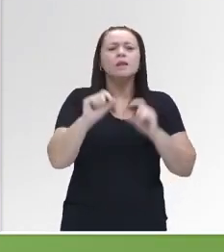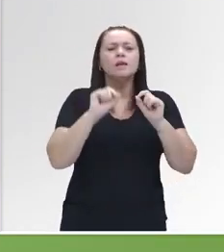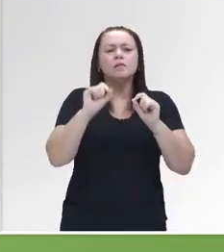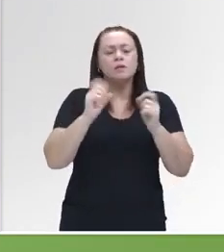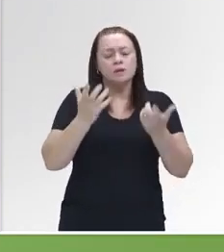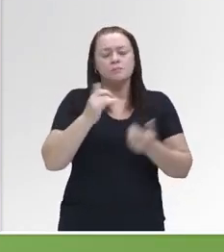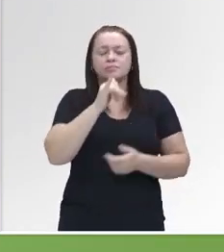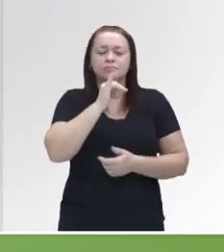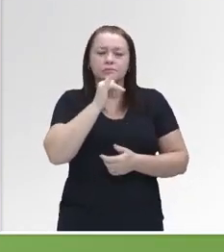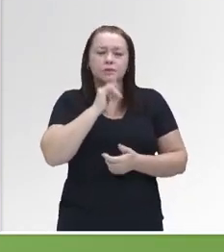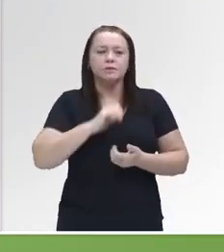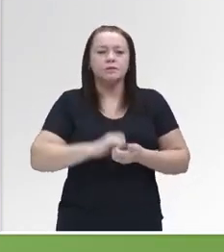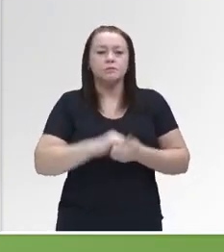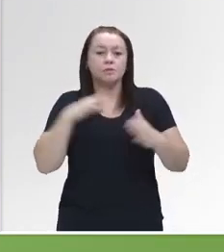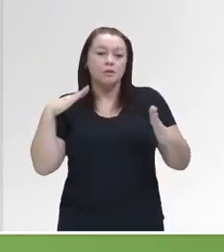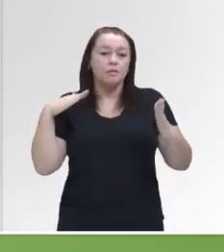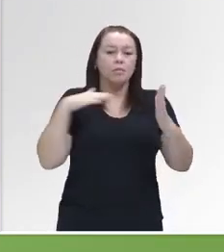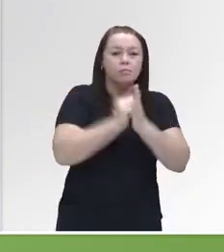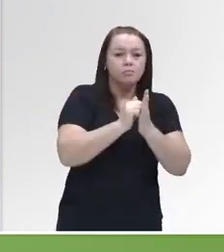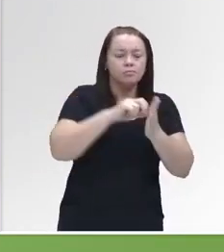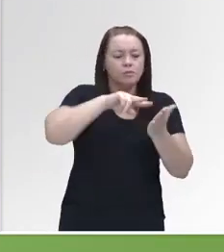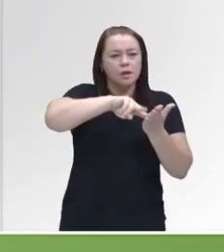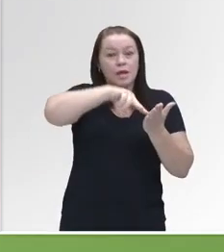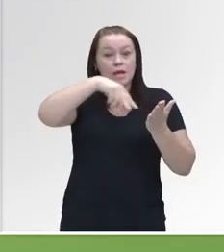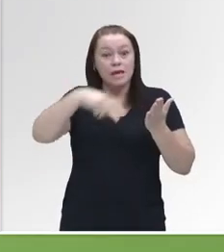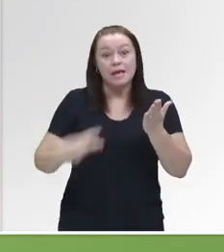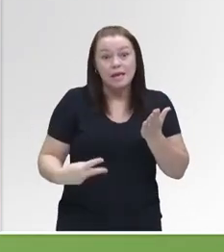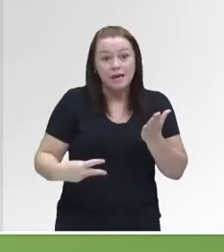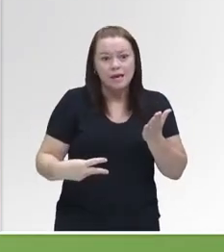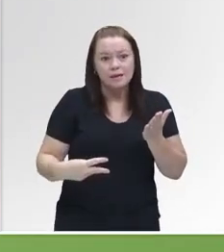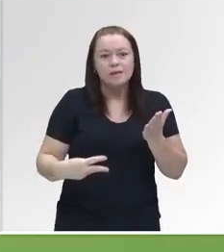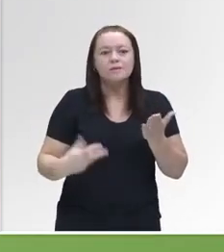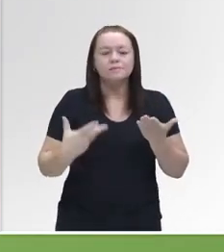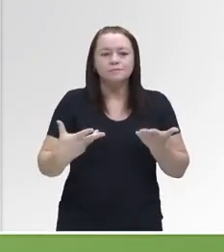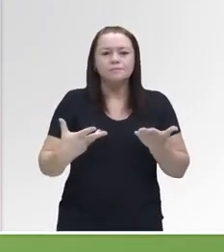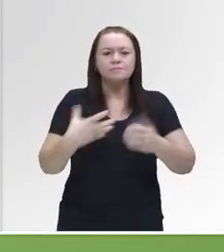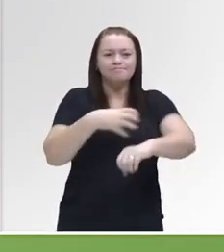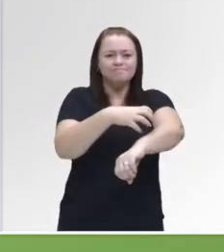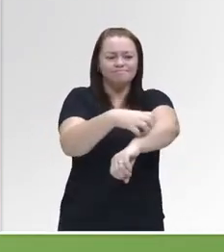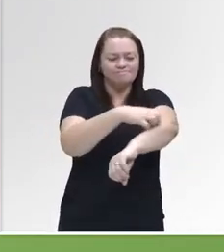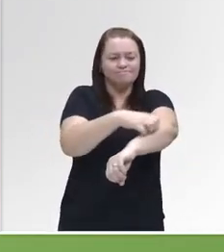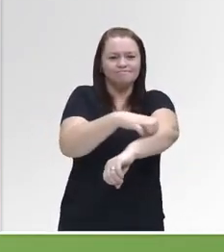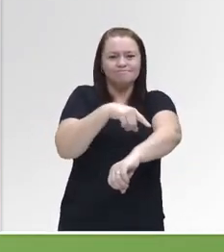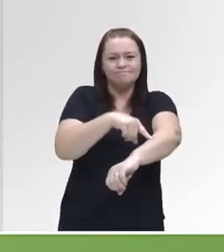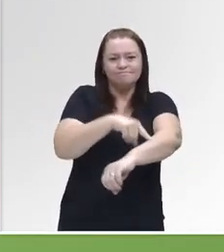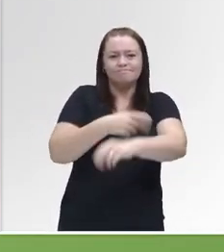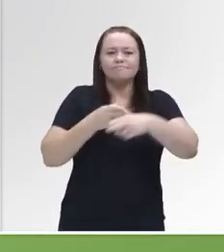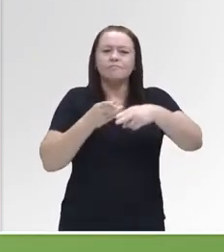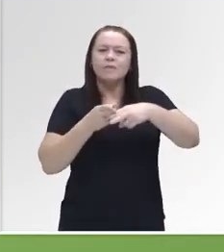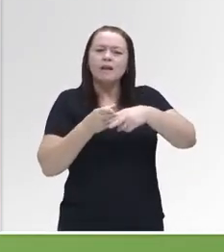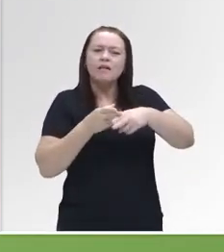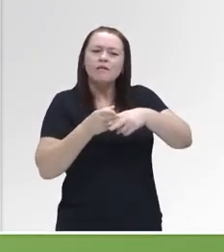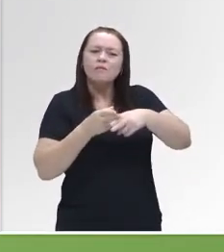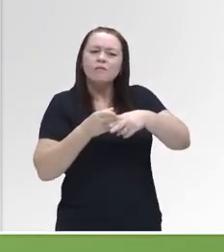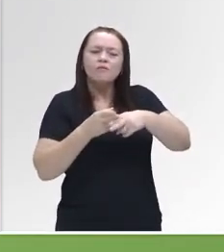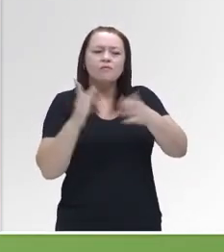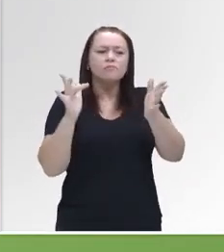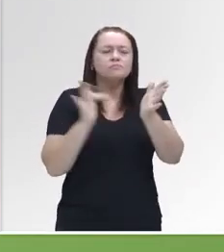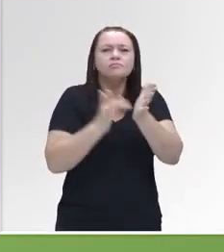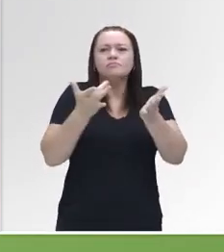acidente: colisões, quedas indesejáveis, lesões por tocar em